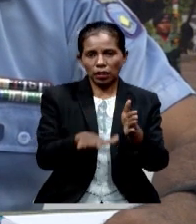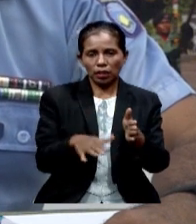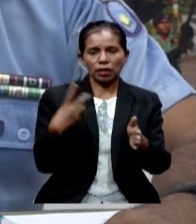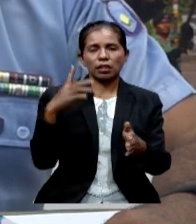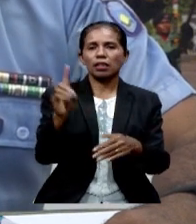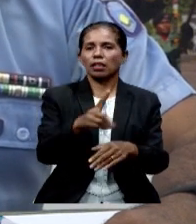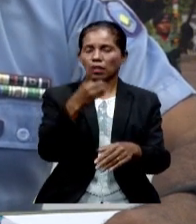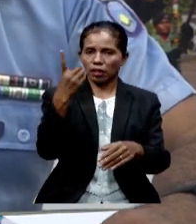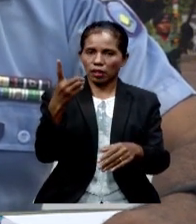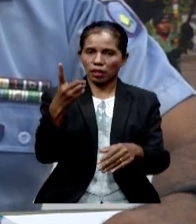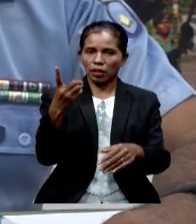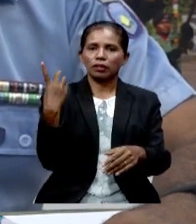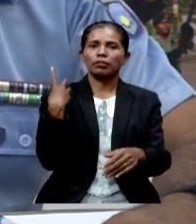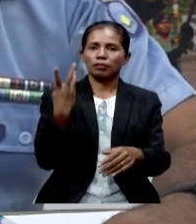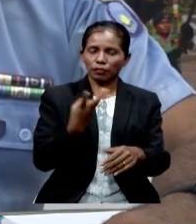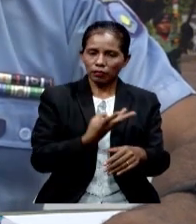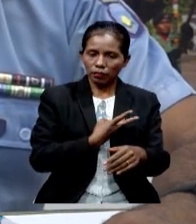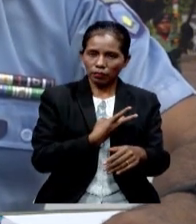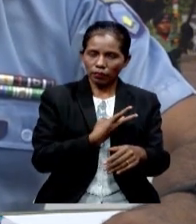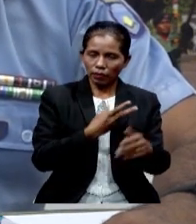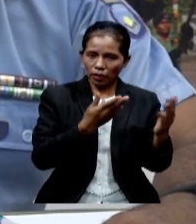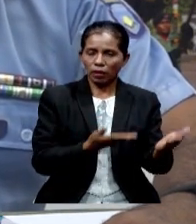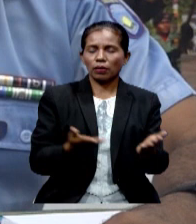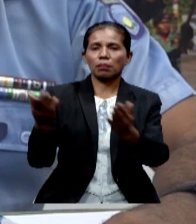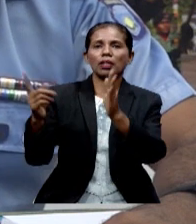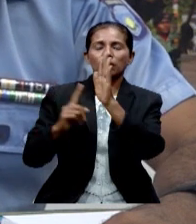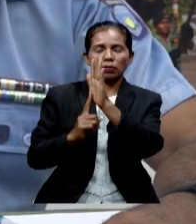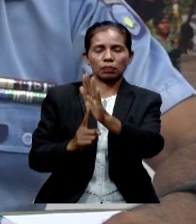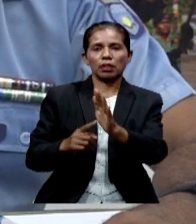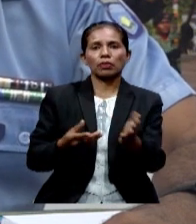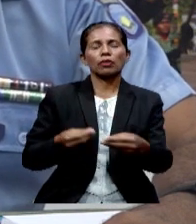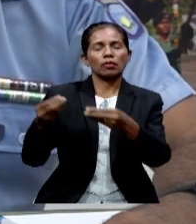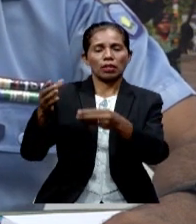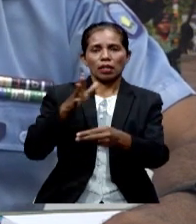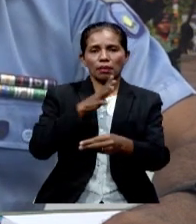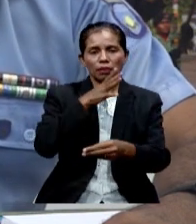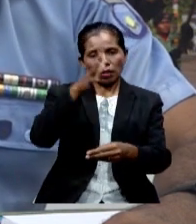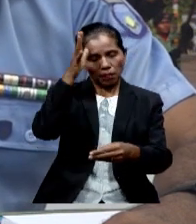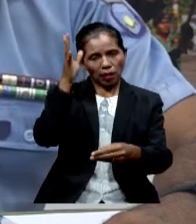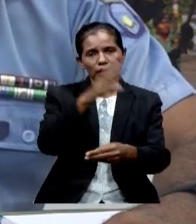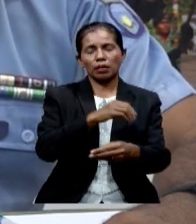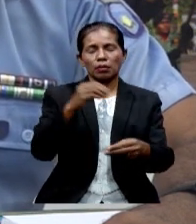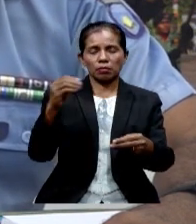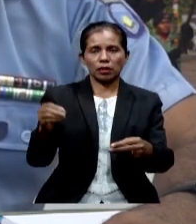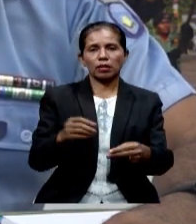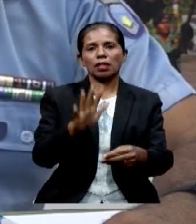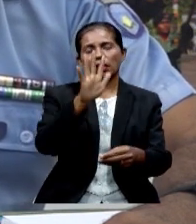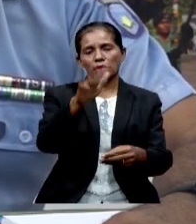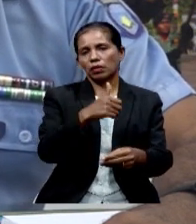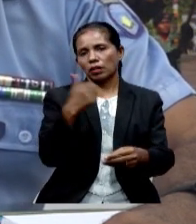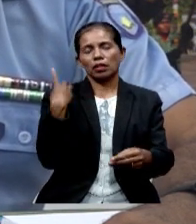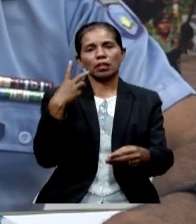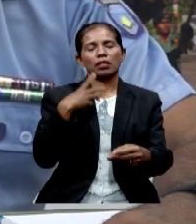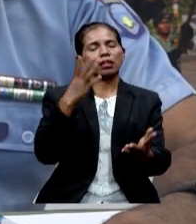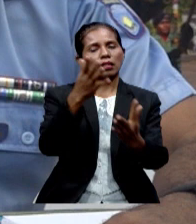ita ba entrega ba nina naman, depois orsida se halo proceso continuação, nai lima selo kita detain e a